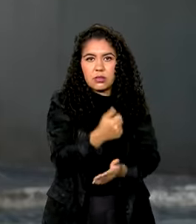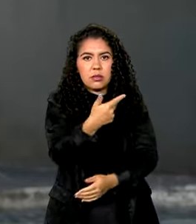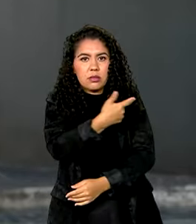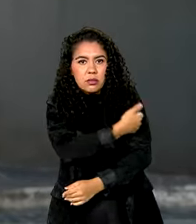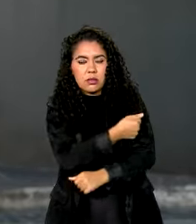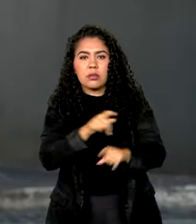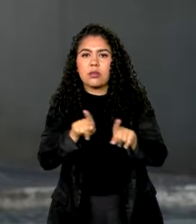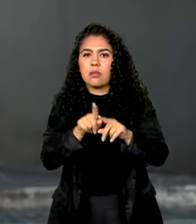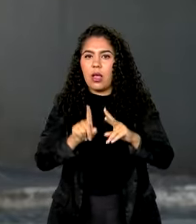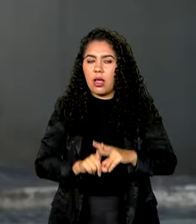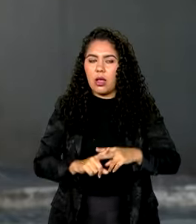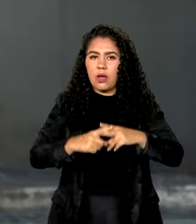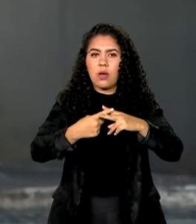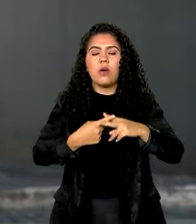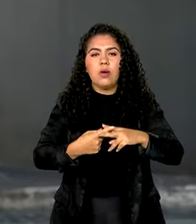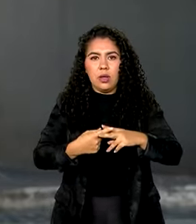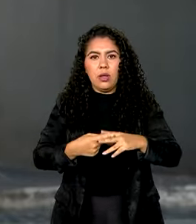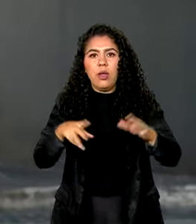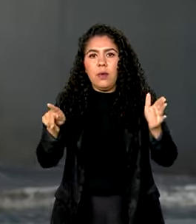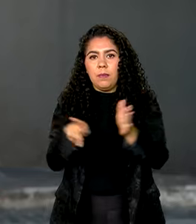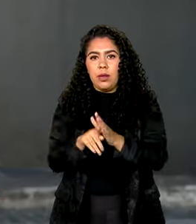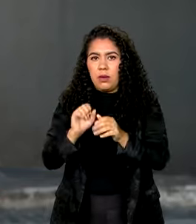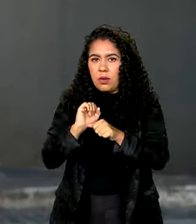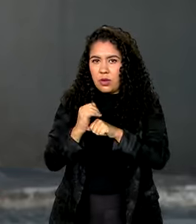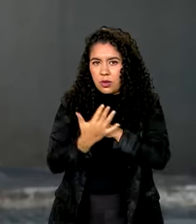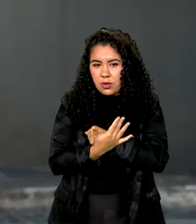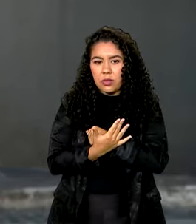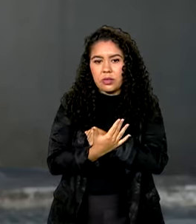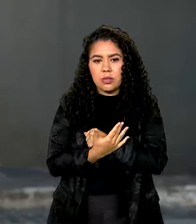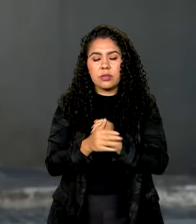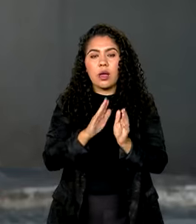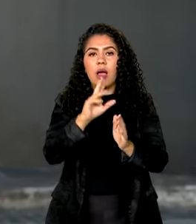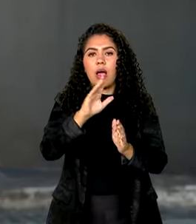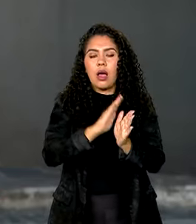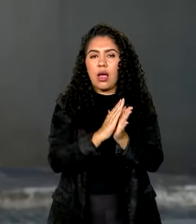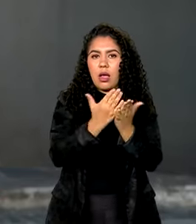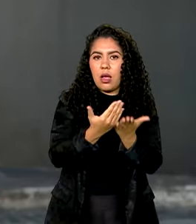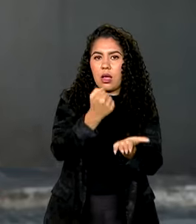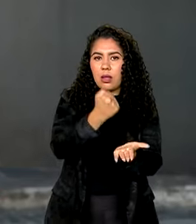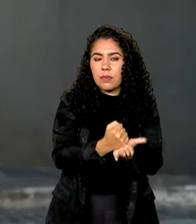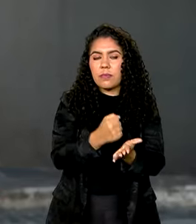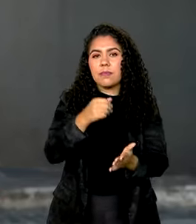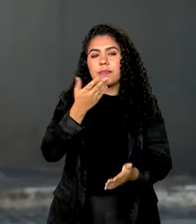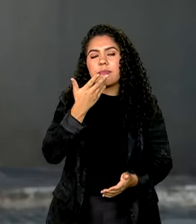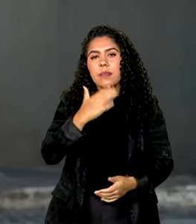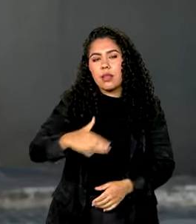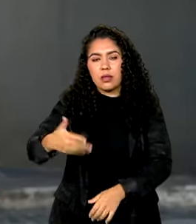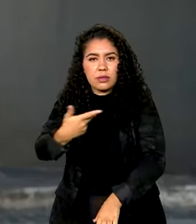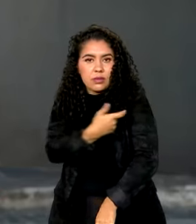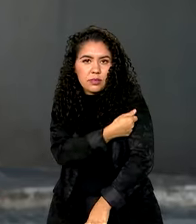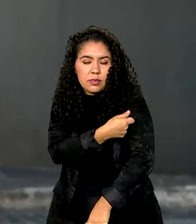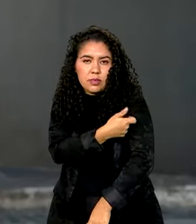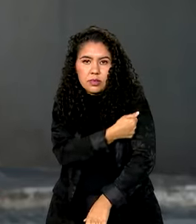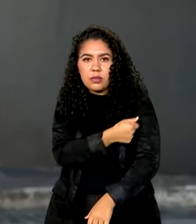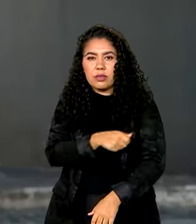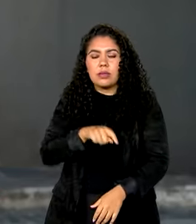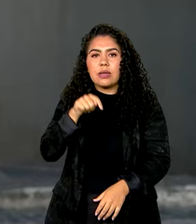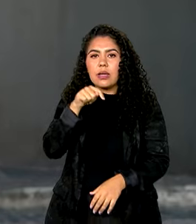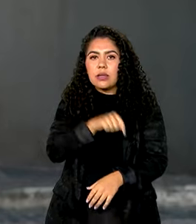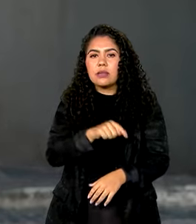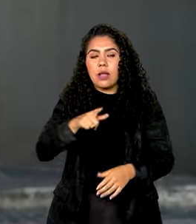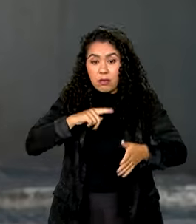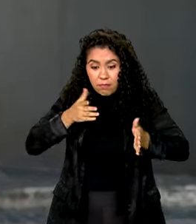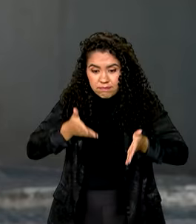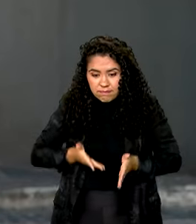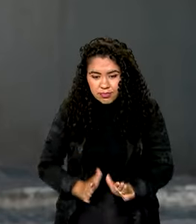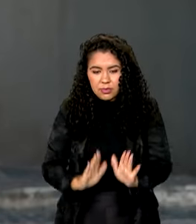atualizado com a imunização para COVID-19. A caderneta da criança é um livreto que a criança recebe logo após o